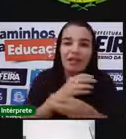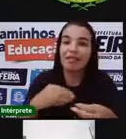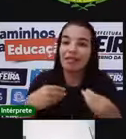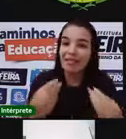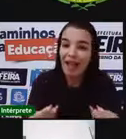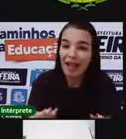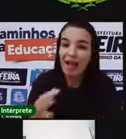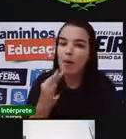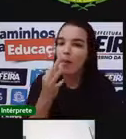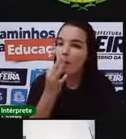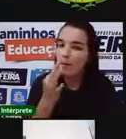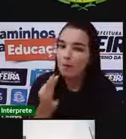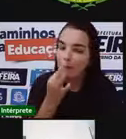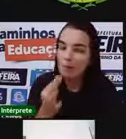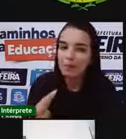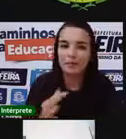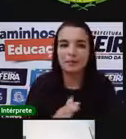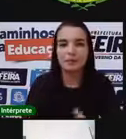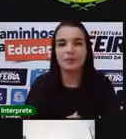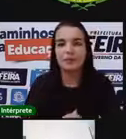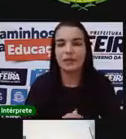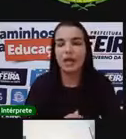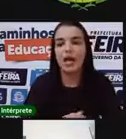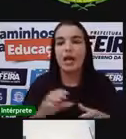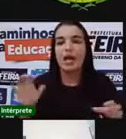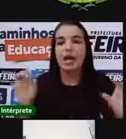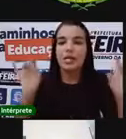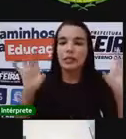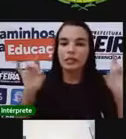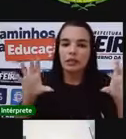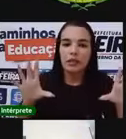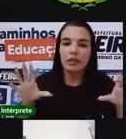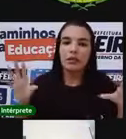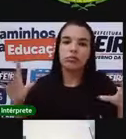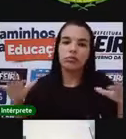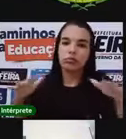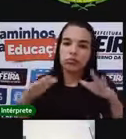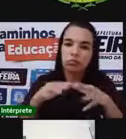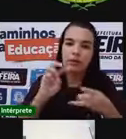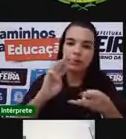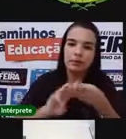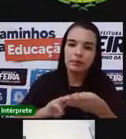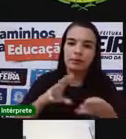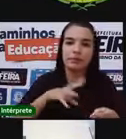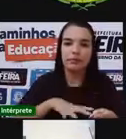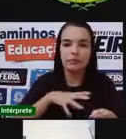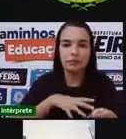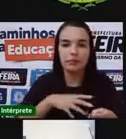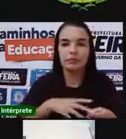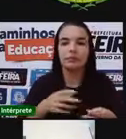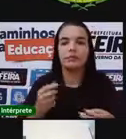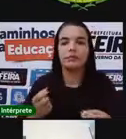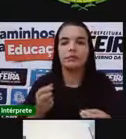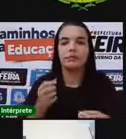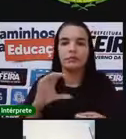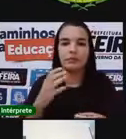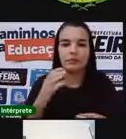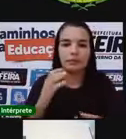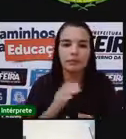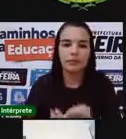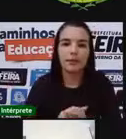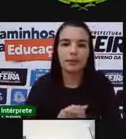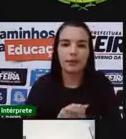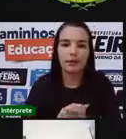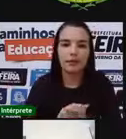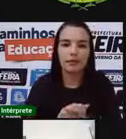dicas para conteúdos específicos de diferentes disciplinas, ok? Nós queremos registrar aqui também o que a gente está sentindo